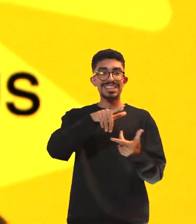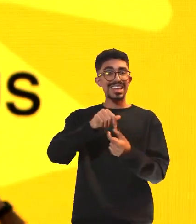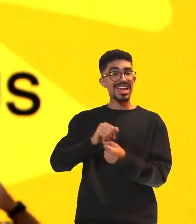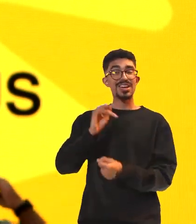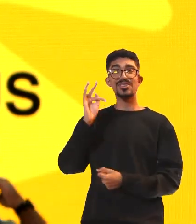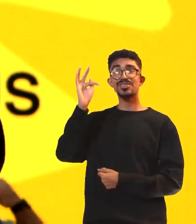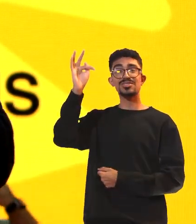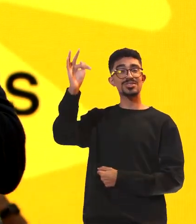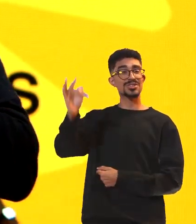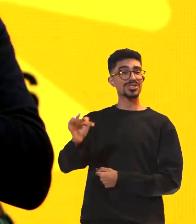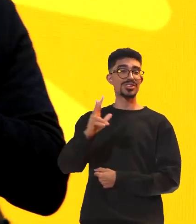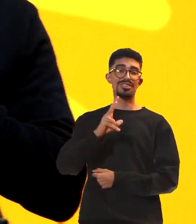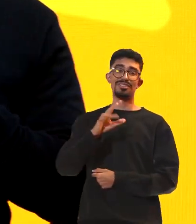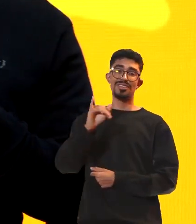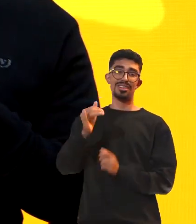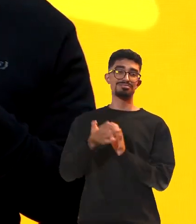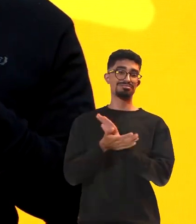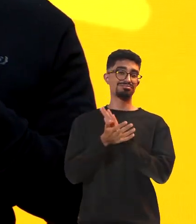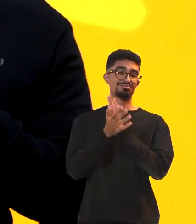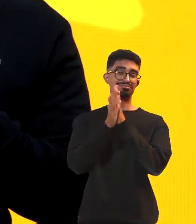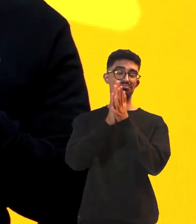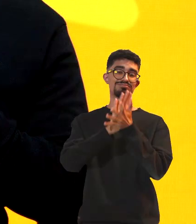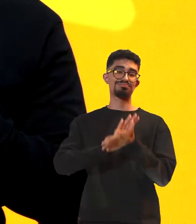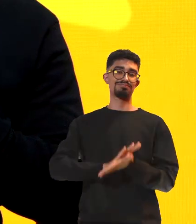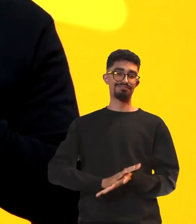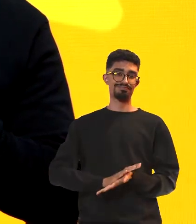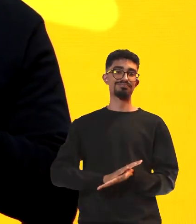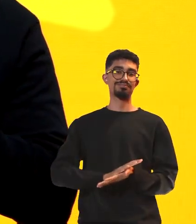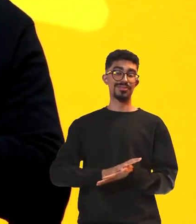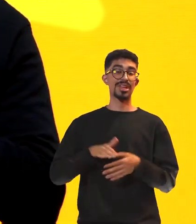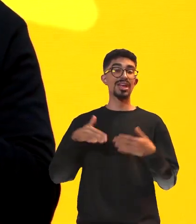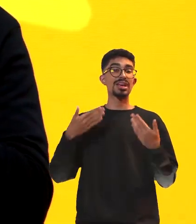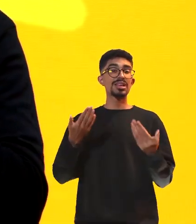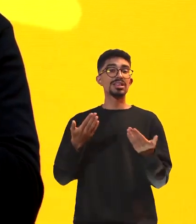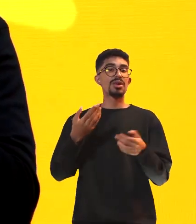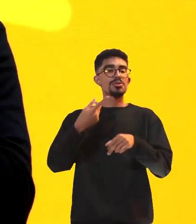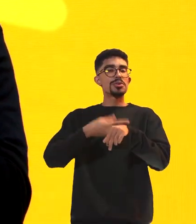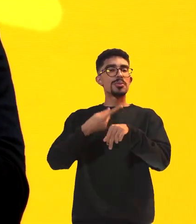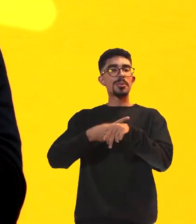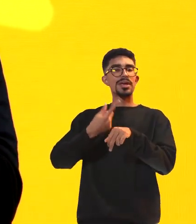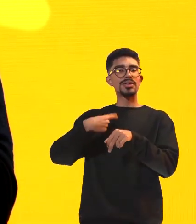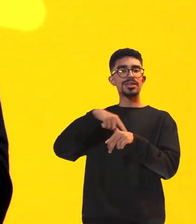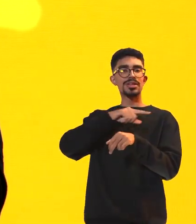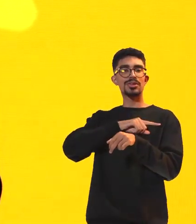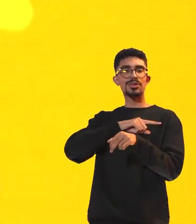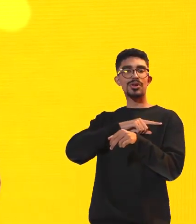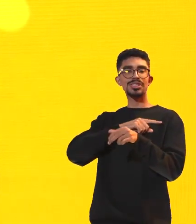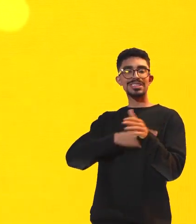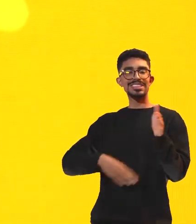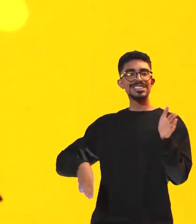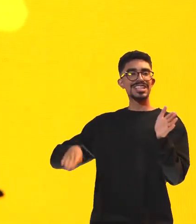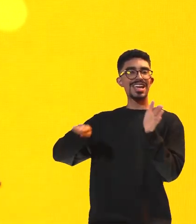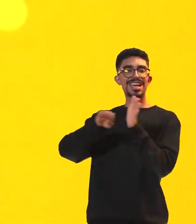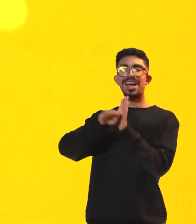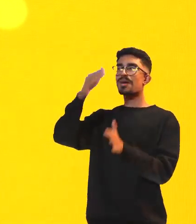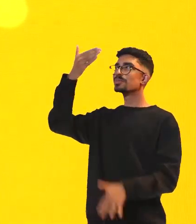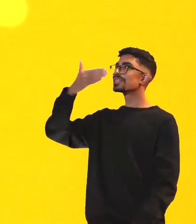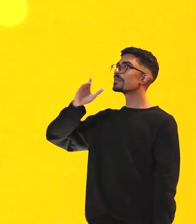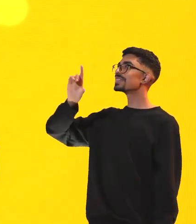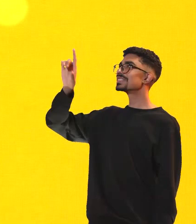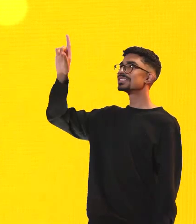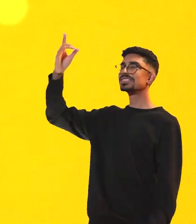valor. E quando a gente chegar na eternidade, o que a gente juntou na eternidade a gente vai